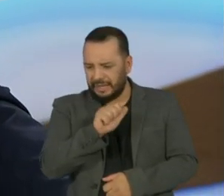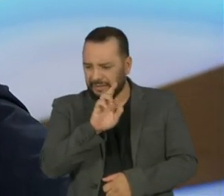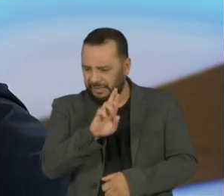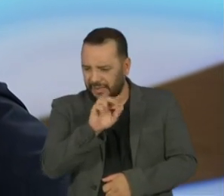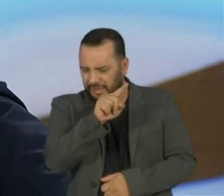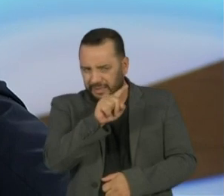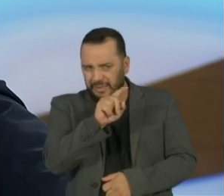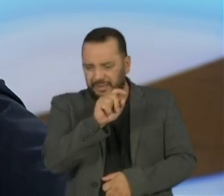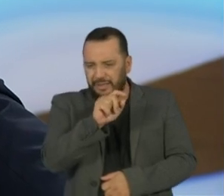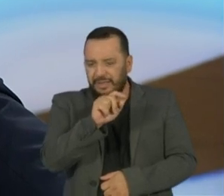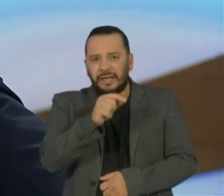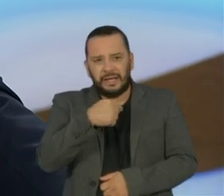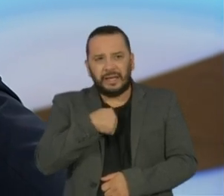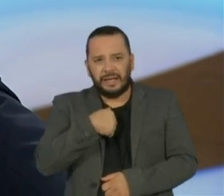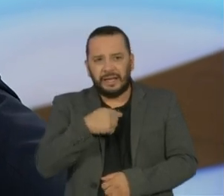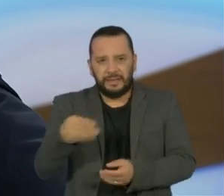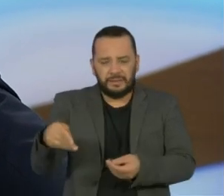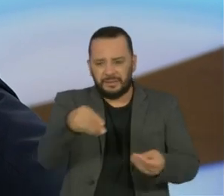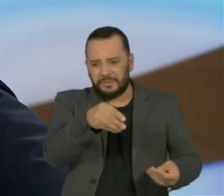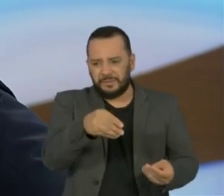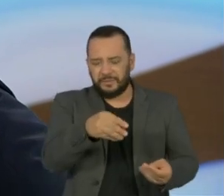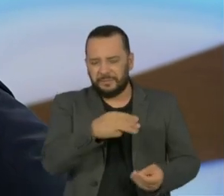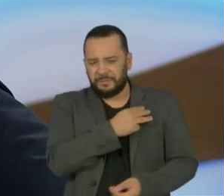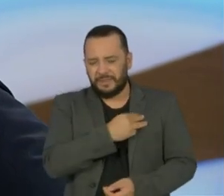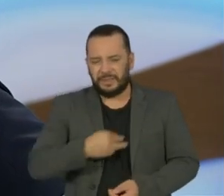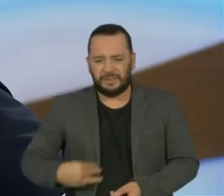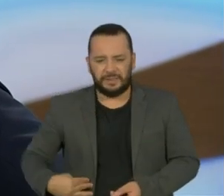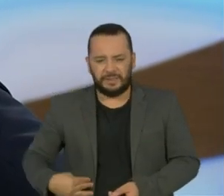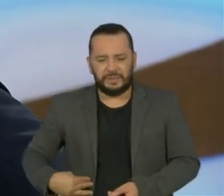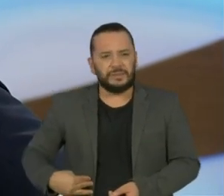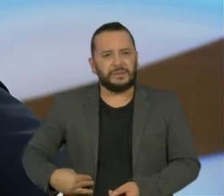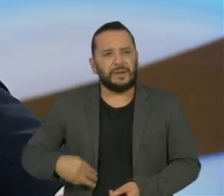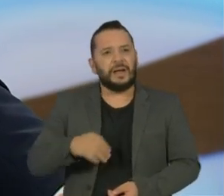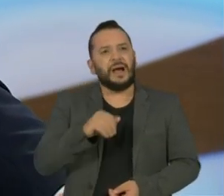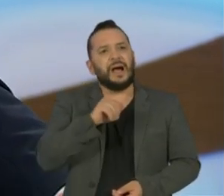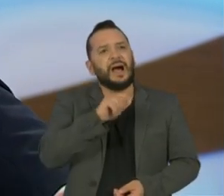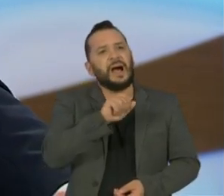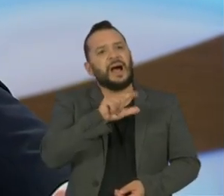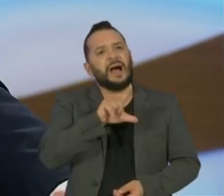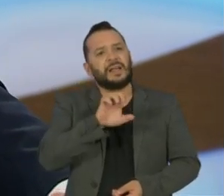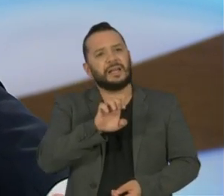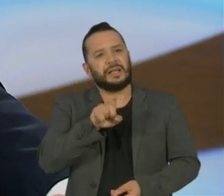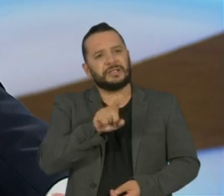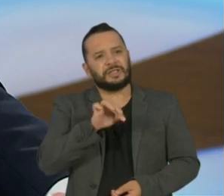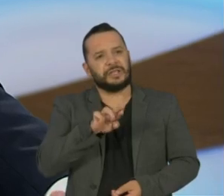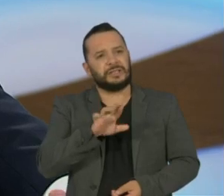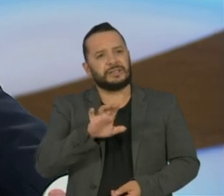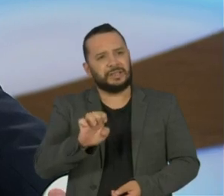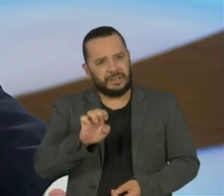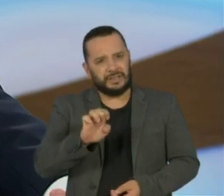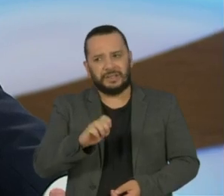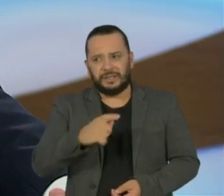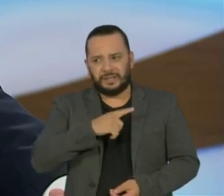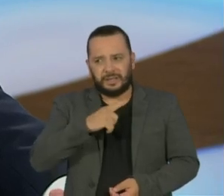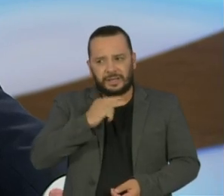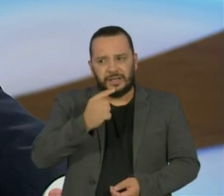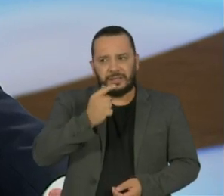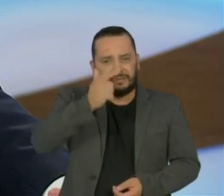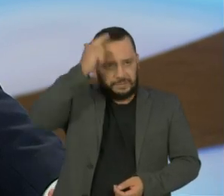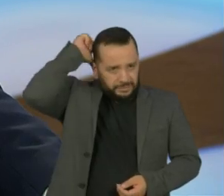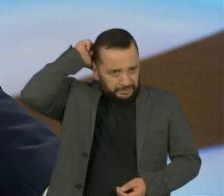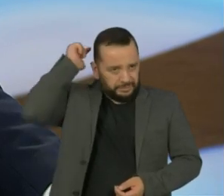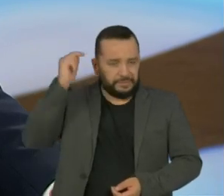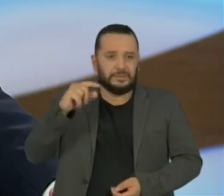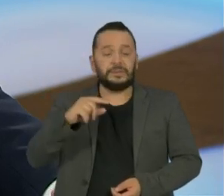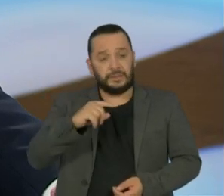colocado na época que o menino alexandre era o ministro da justiça mas quem vai para isso com seres humanos têm sem mandato